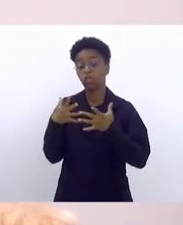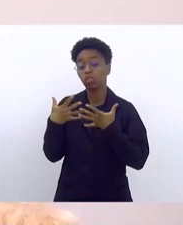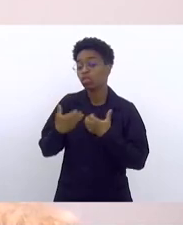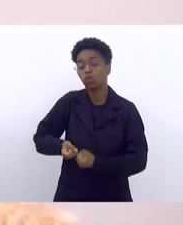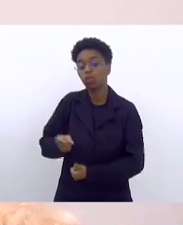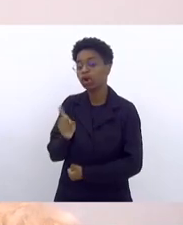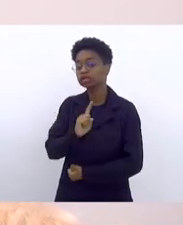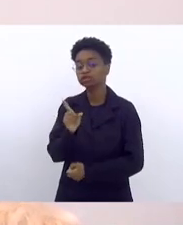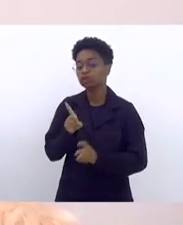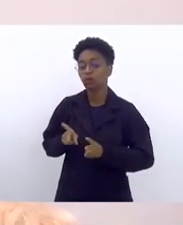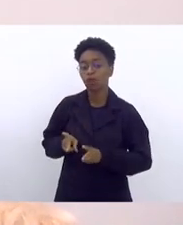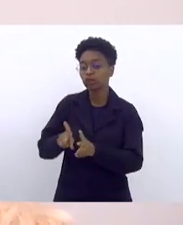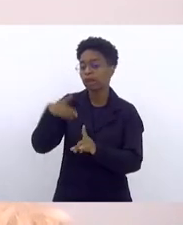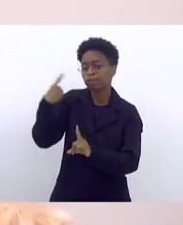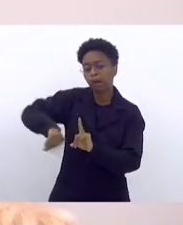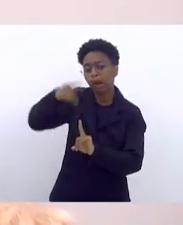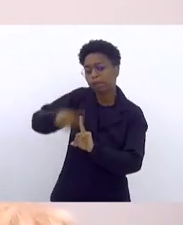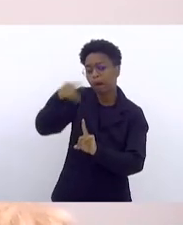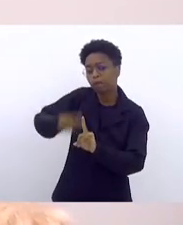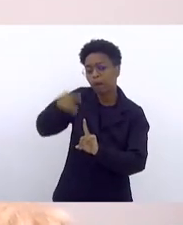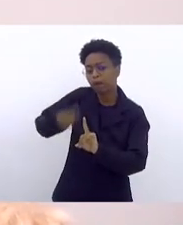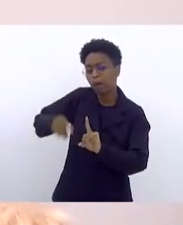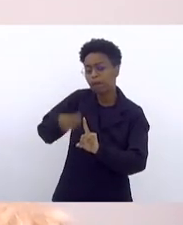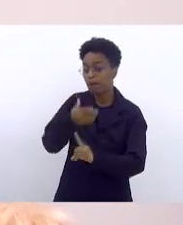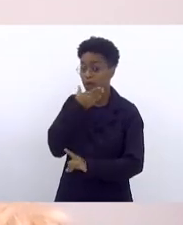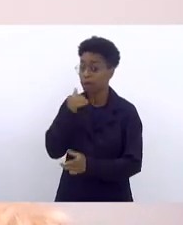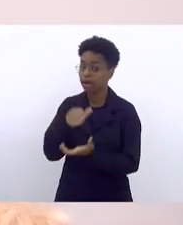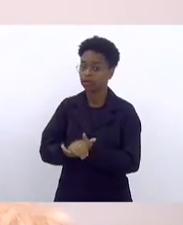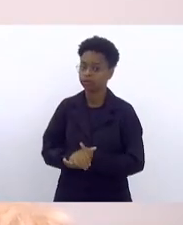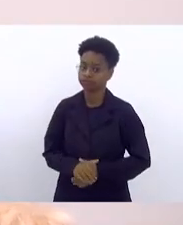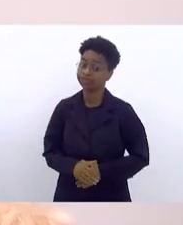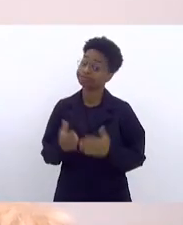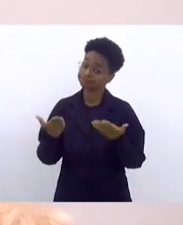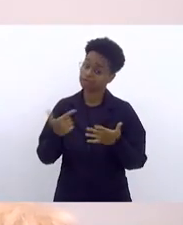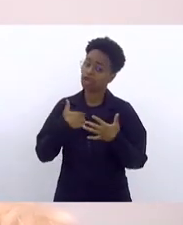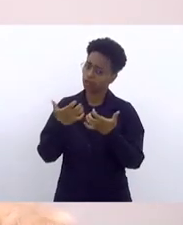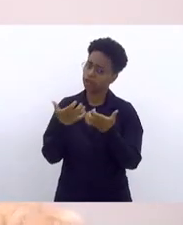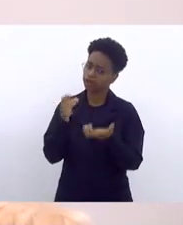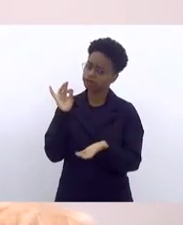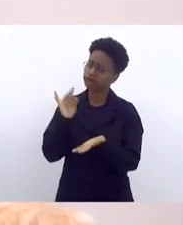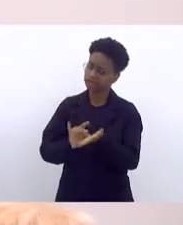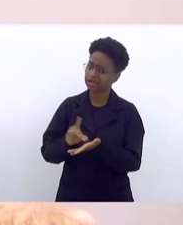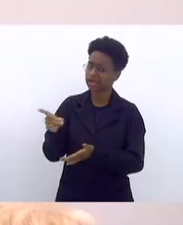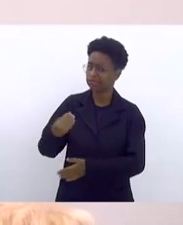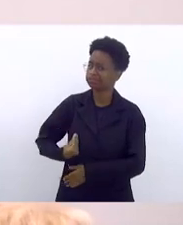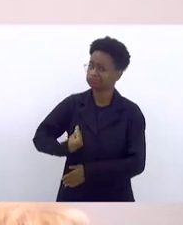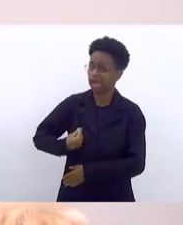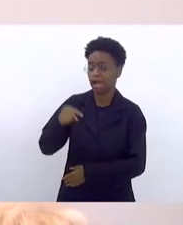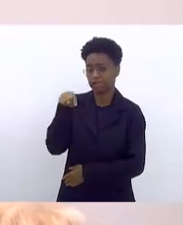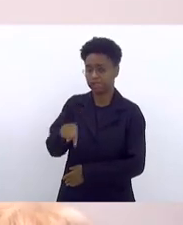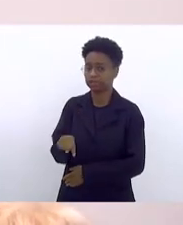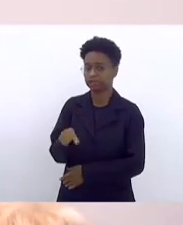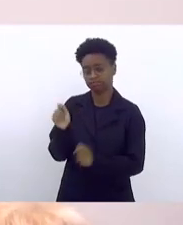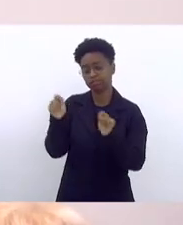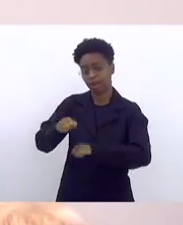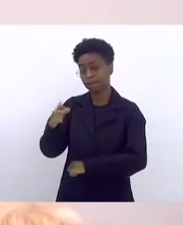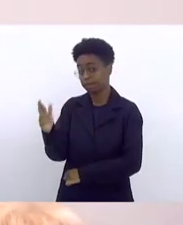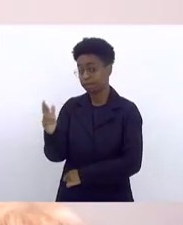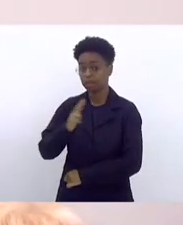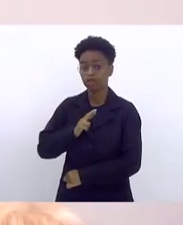continuar apanhando do marido então gostaria muito que o nobre deputado estivesse aqui para responder